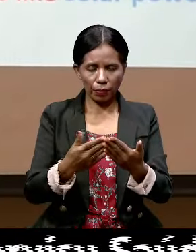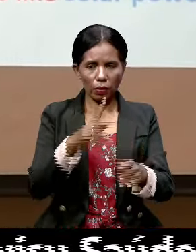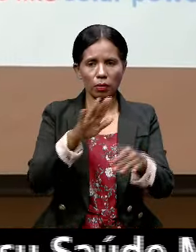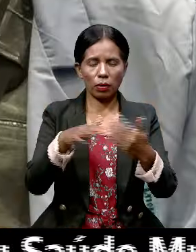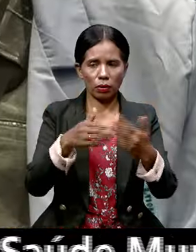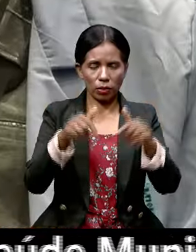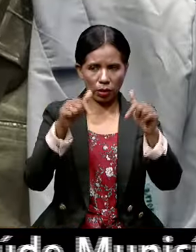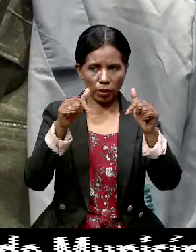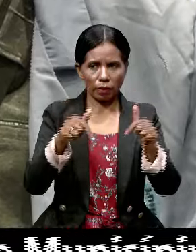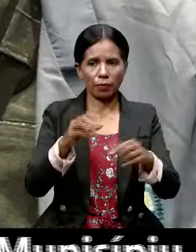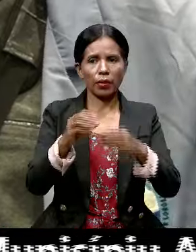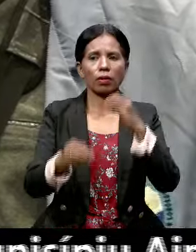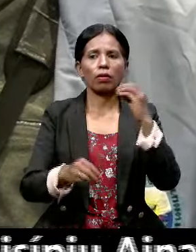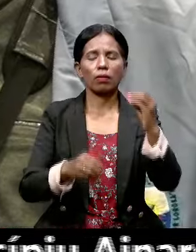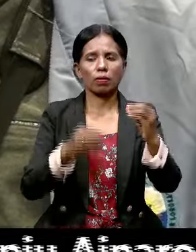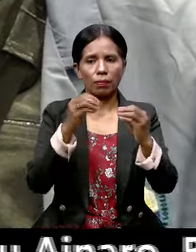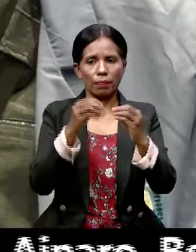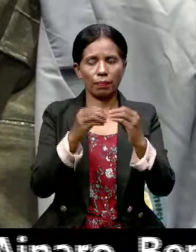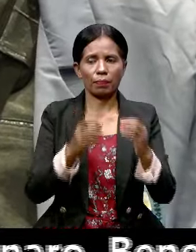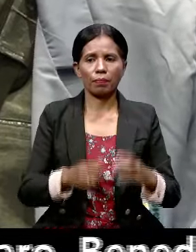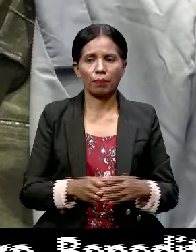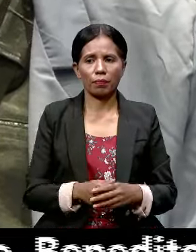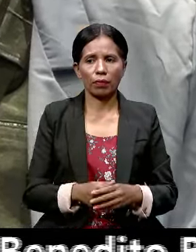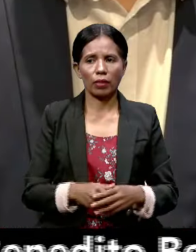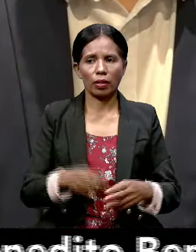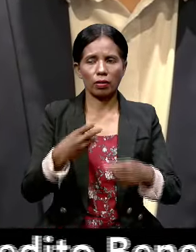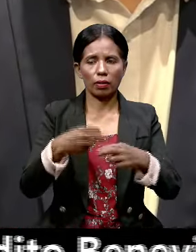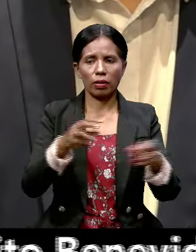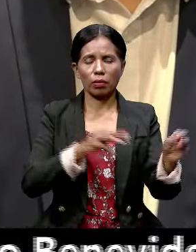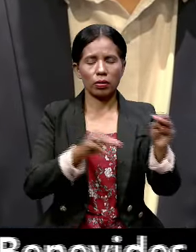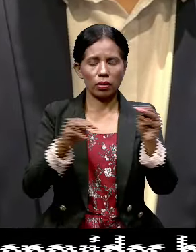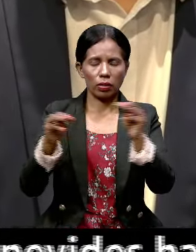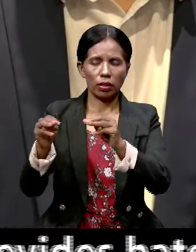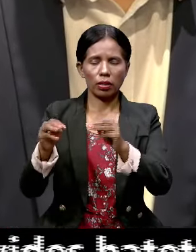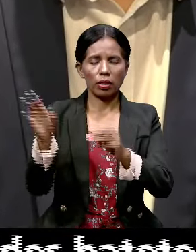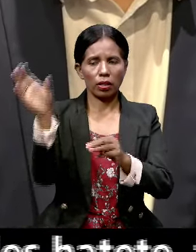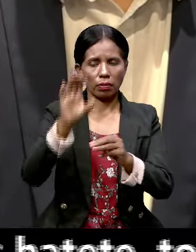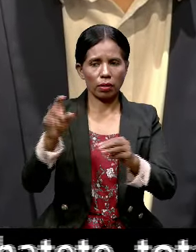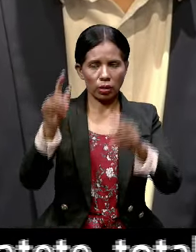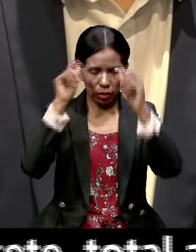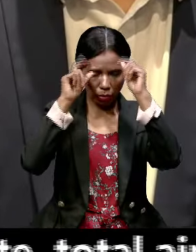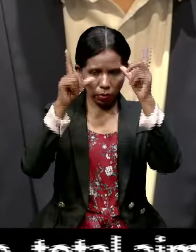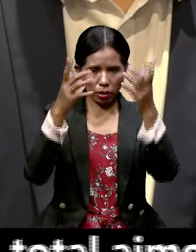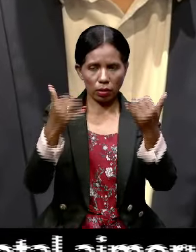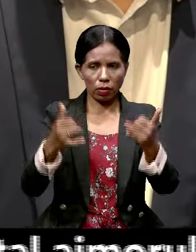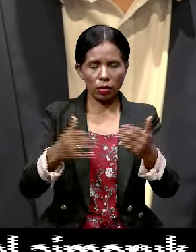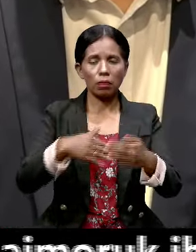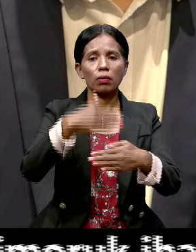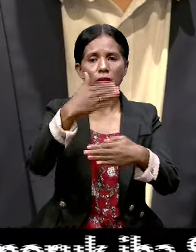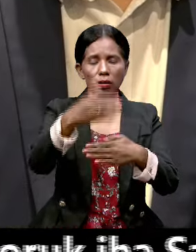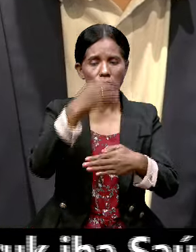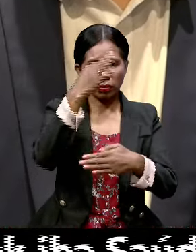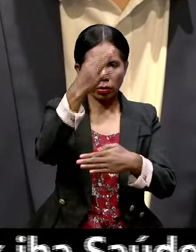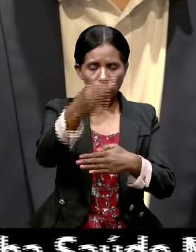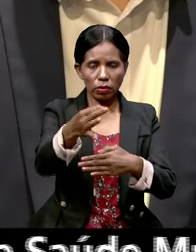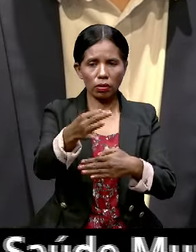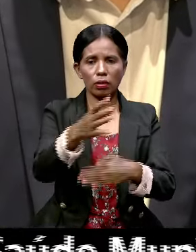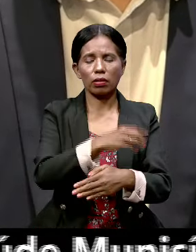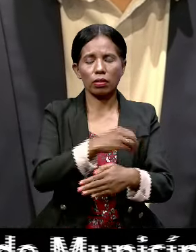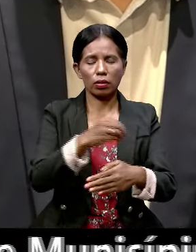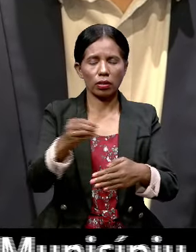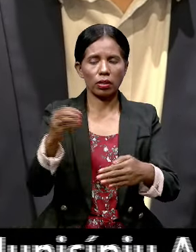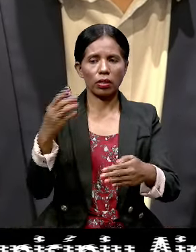sirene konoba impactos mudança climática neve Timor se retan agora no processo baoene em termos de